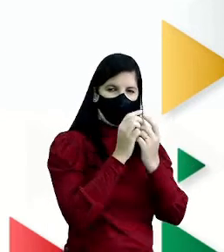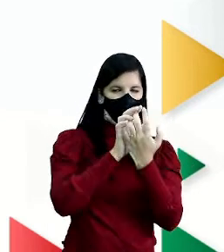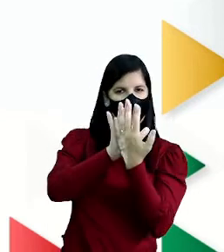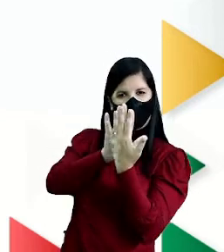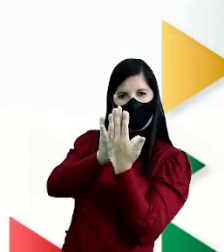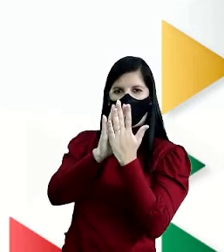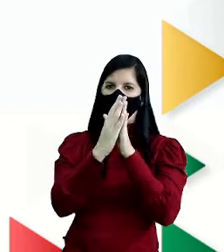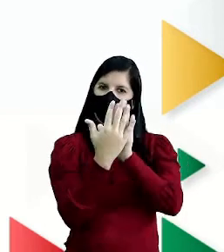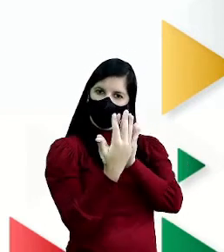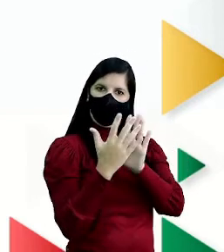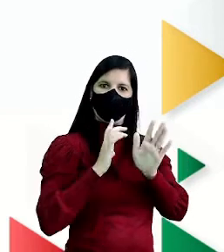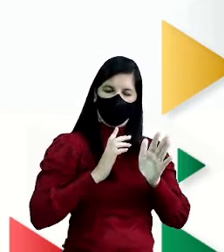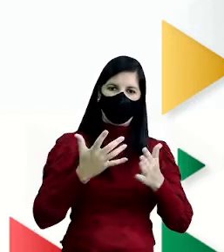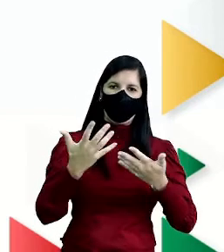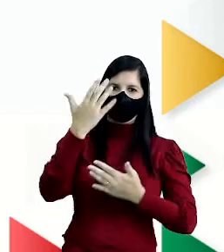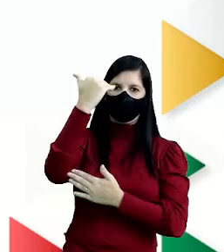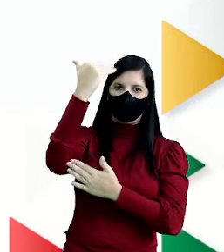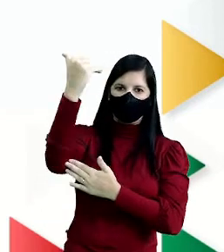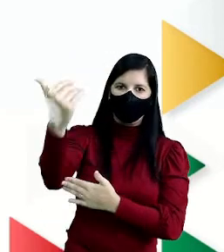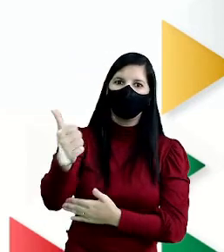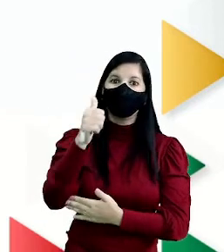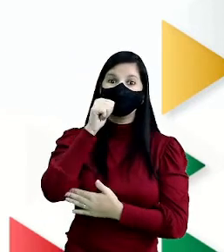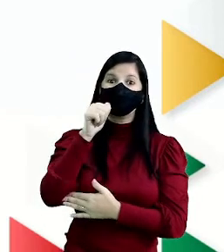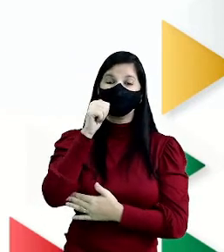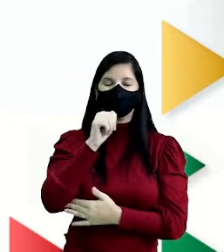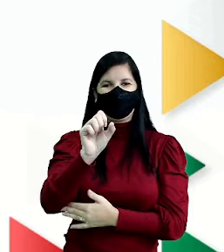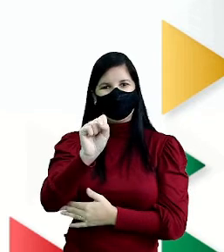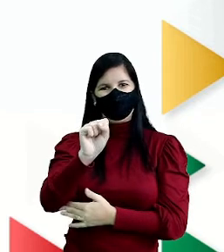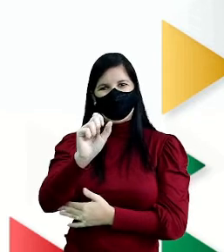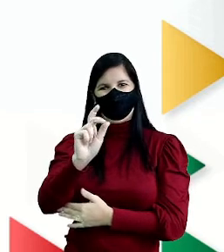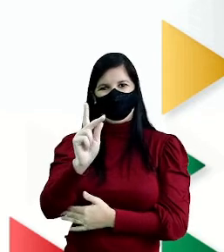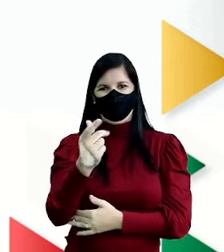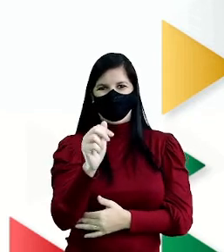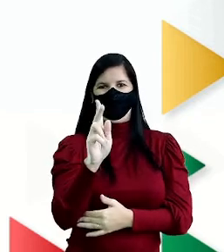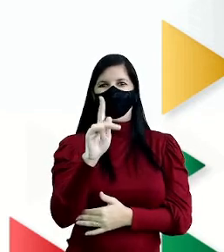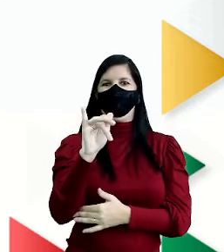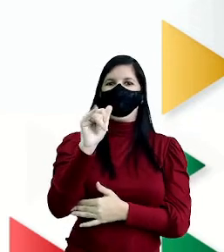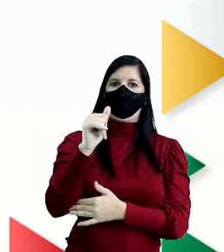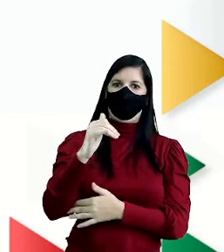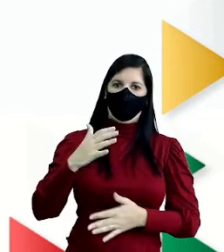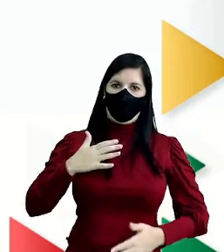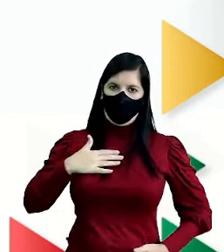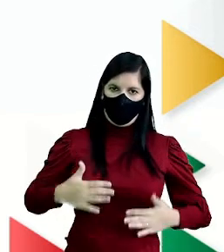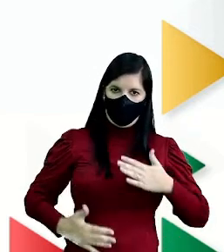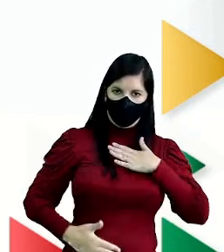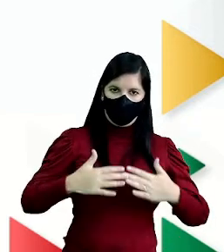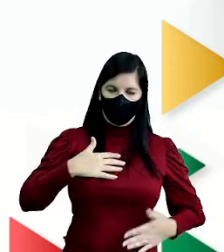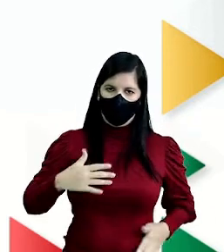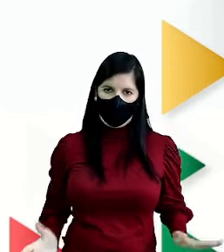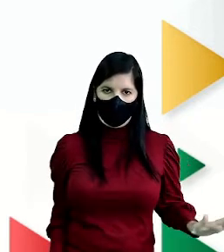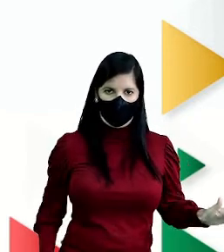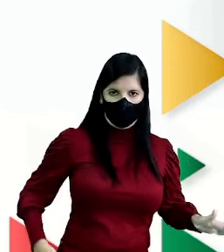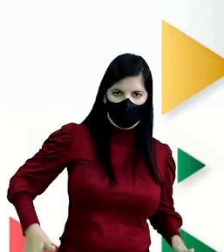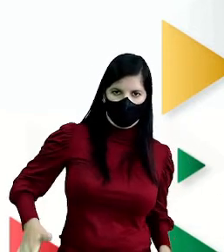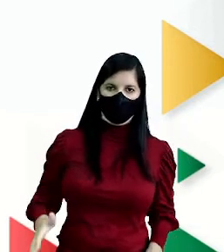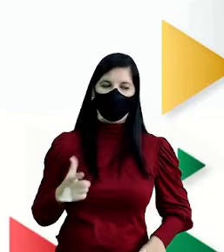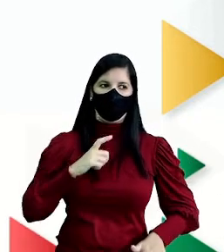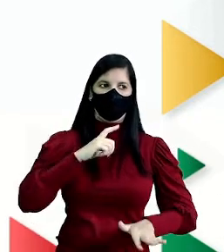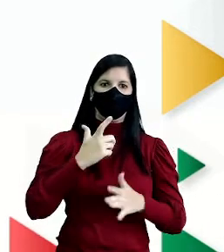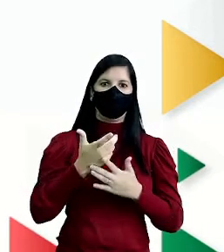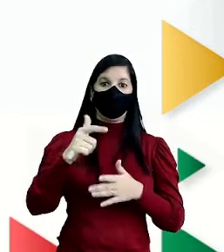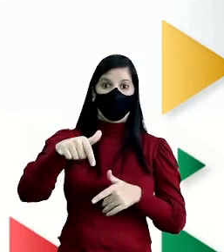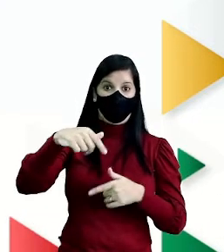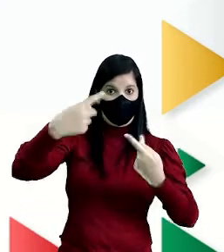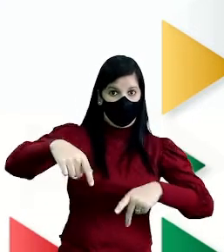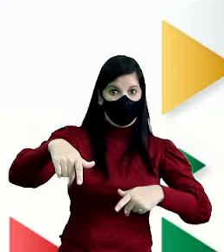artistas populares, né, como Shakira no início da carreira, ela tinha um pouco de cúmbia, né. Temos também a banda daqui de